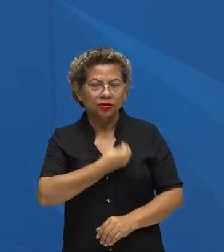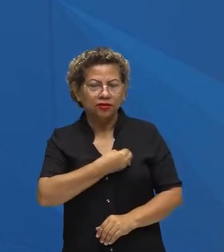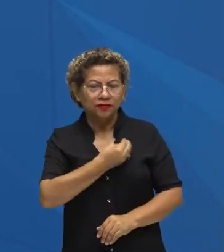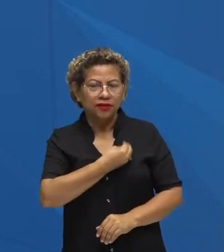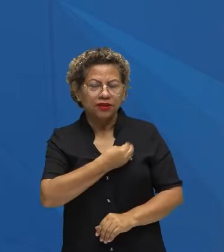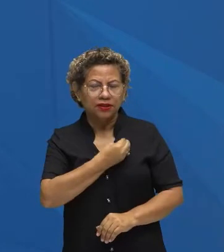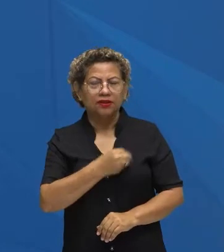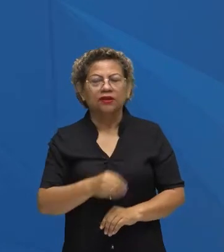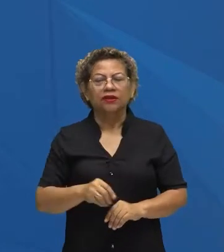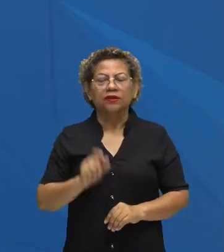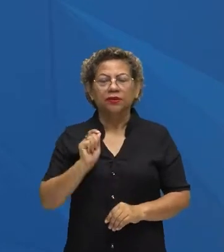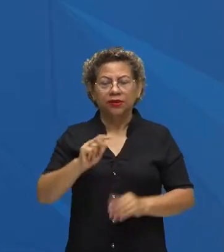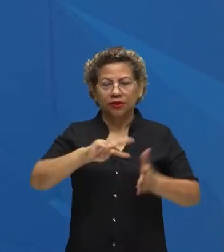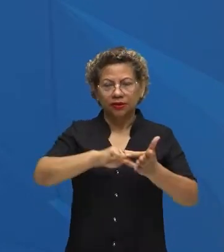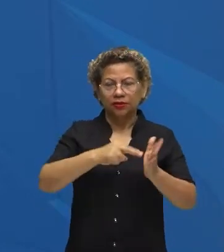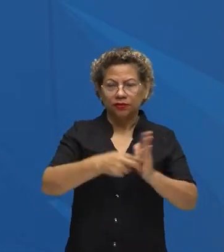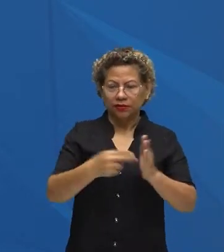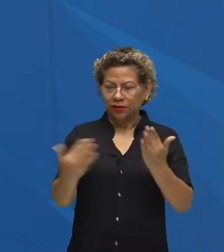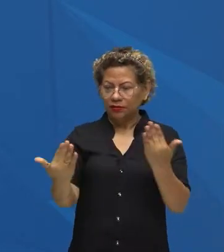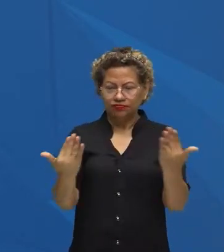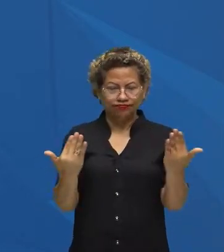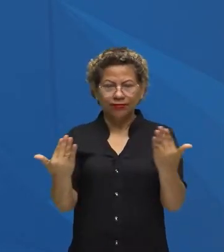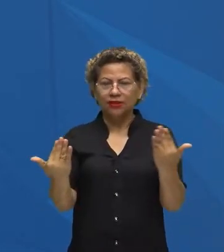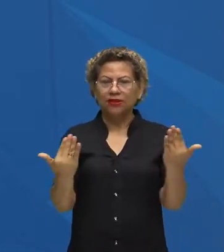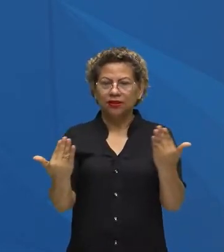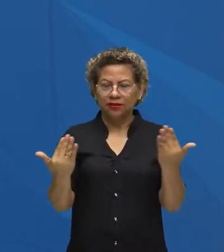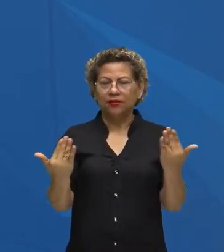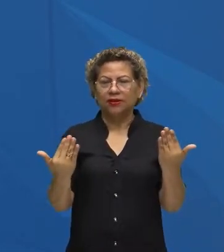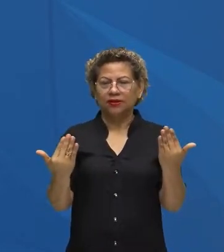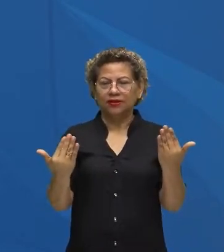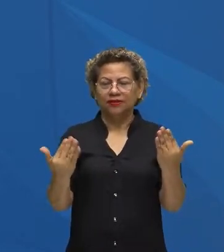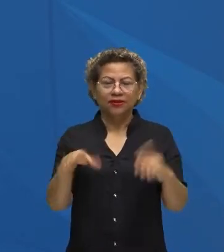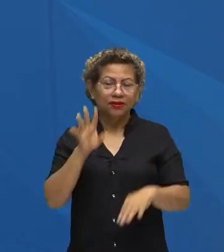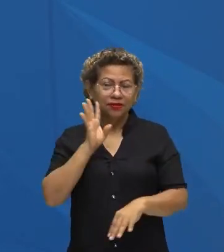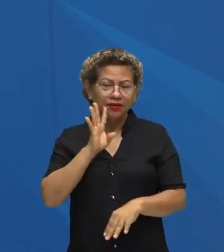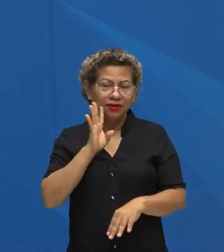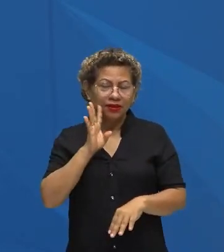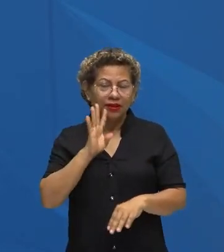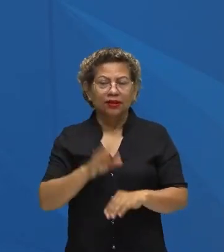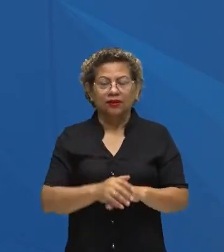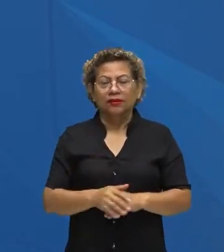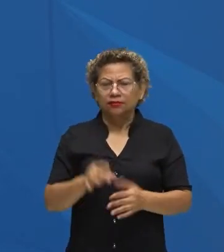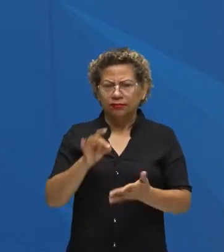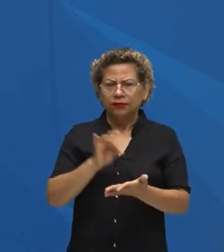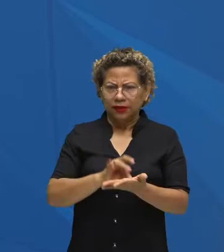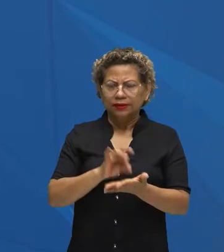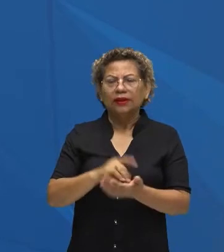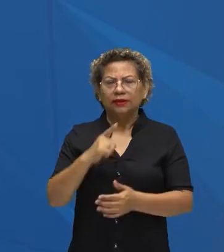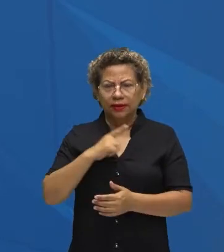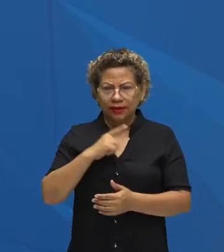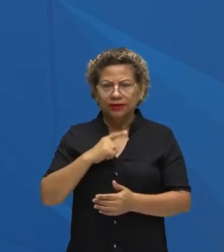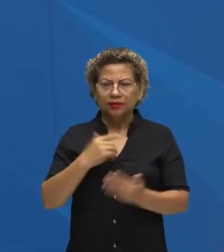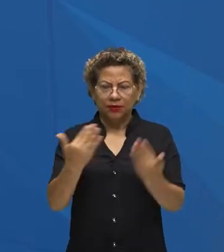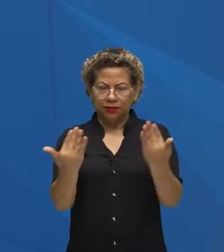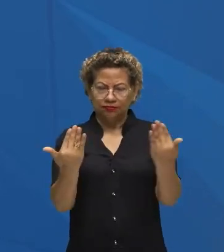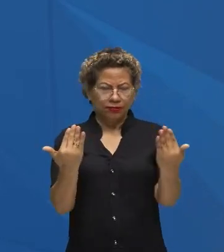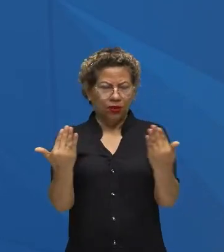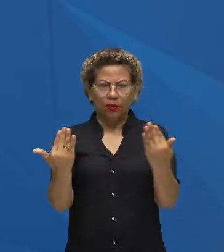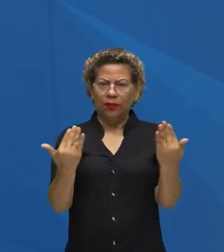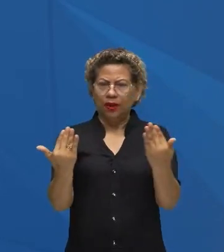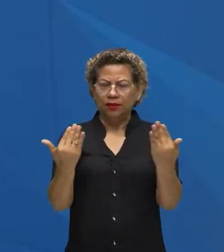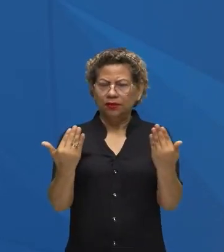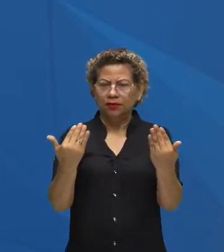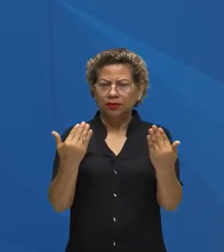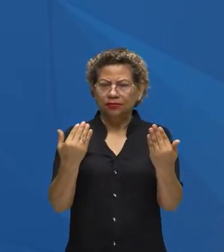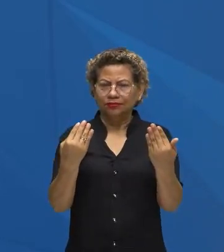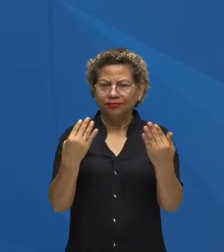ela representa aí essa comparação implícita, né? Então é bem legal porque sempre tem realmente uma comparação, né? É muito comum nos